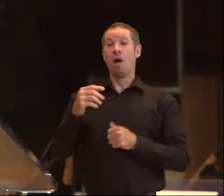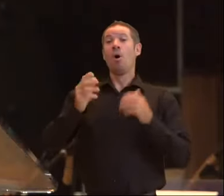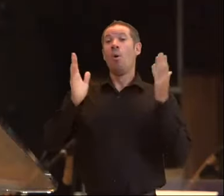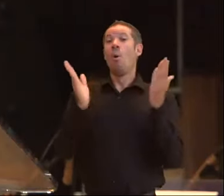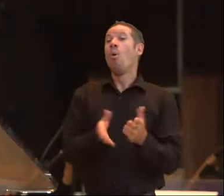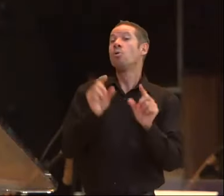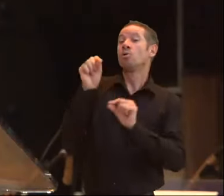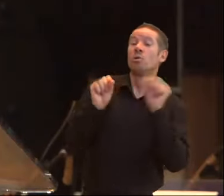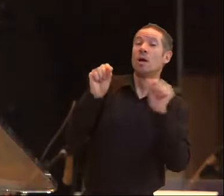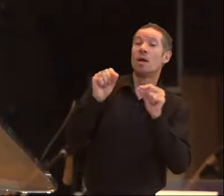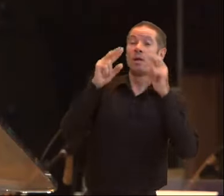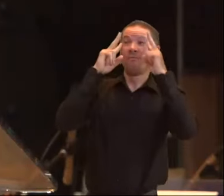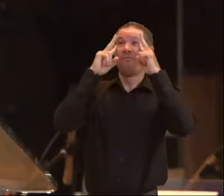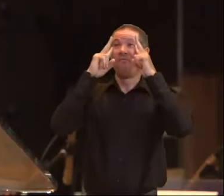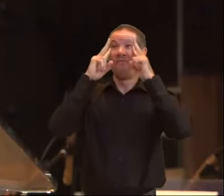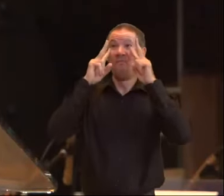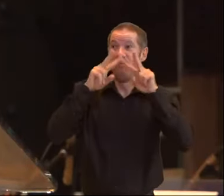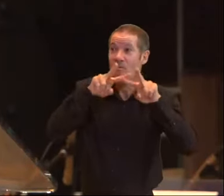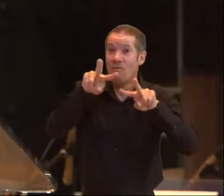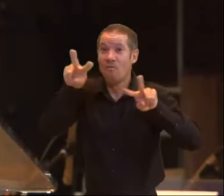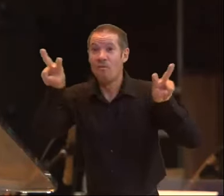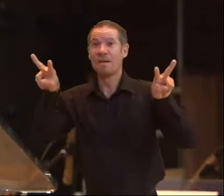faço o quê? Vejo.